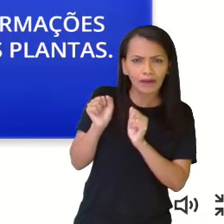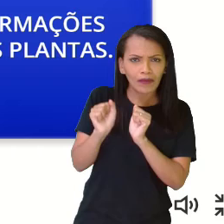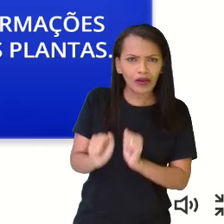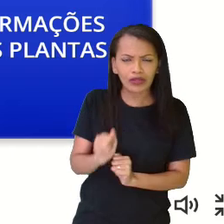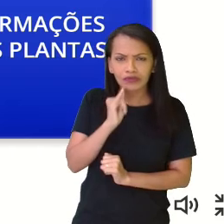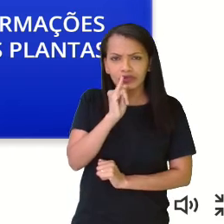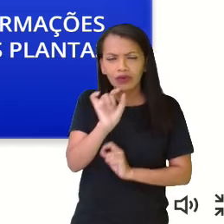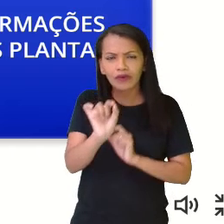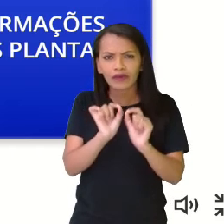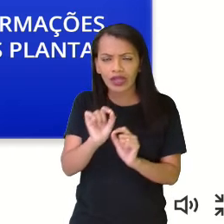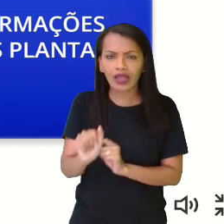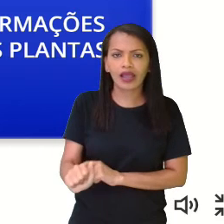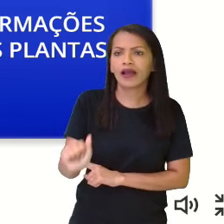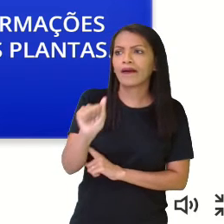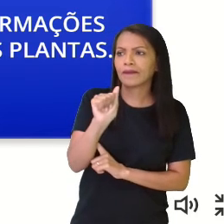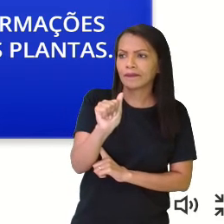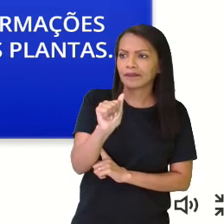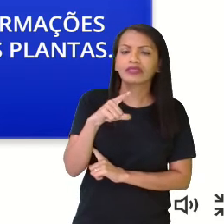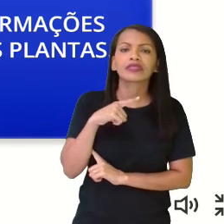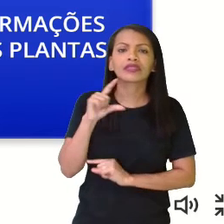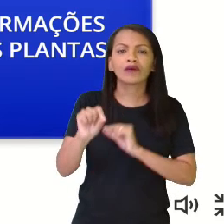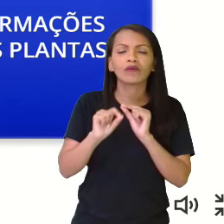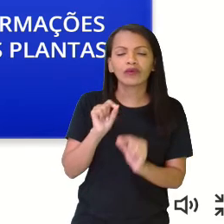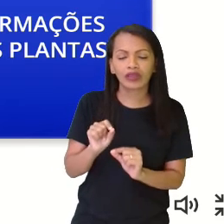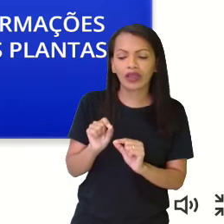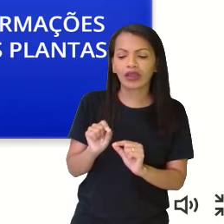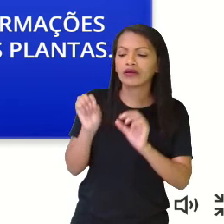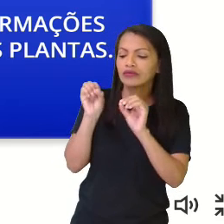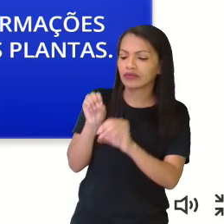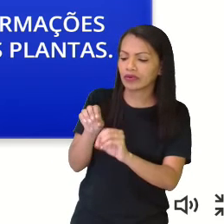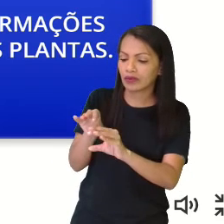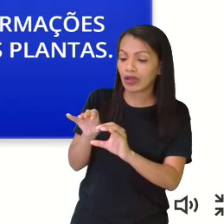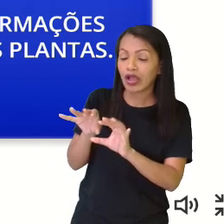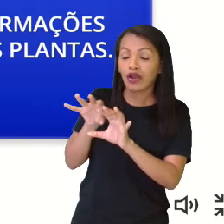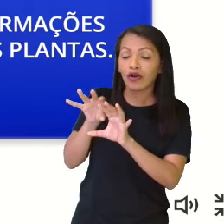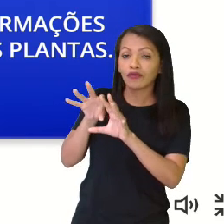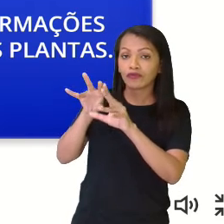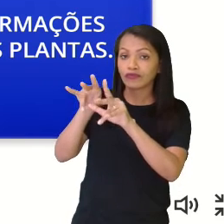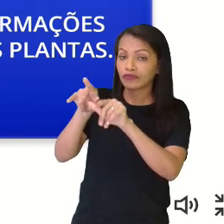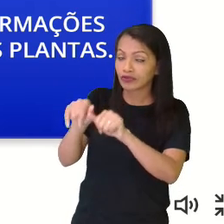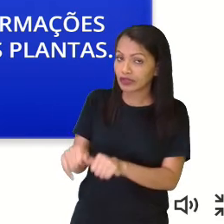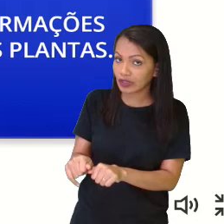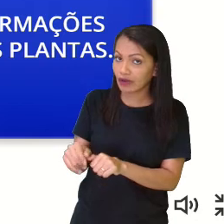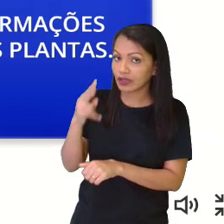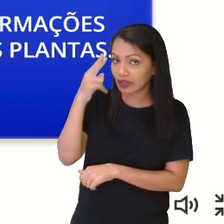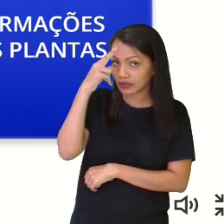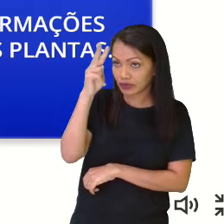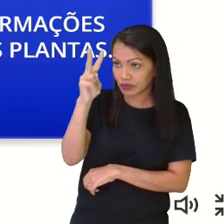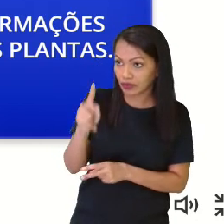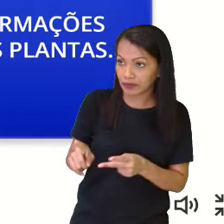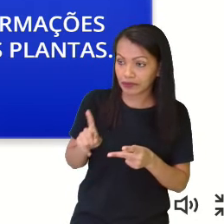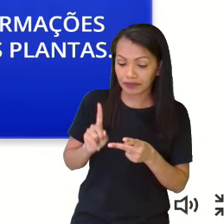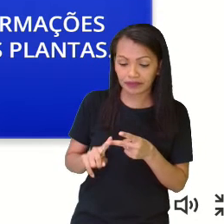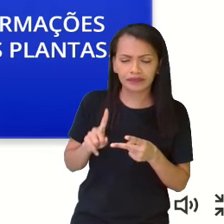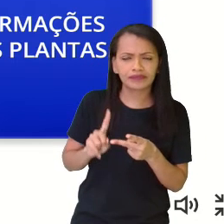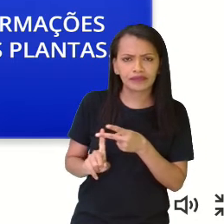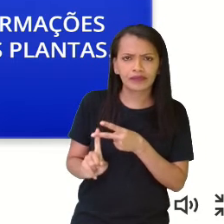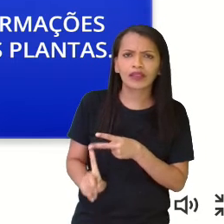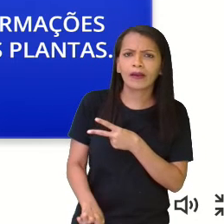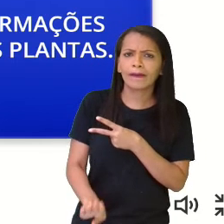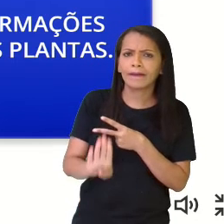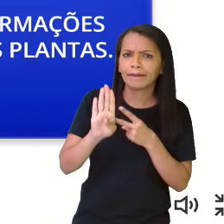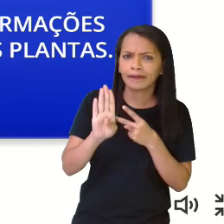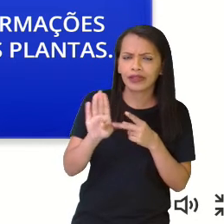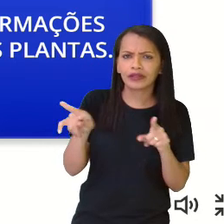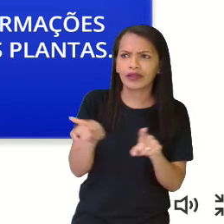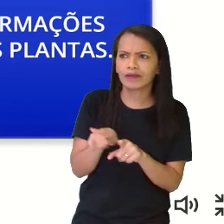quê? Letra A. Há uma lição moral no final da história. Já pode ir respondendo, tá? Letra B. Há